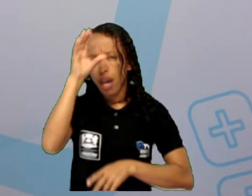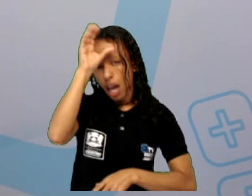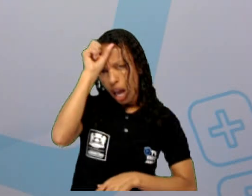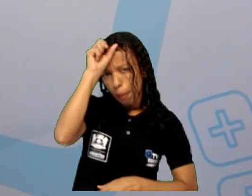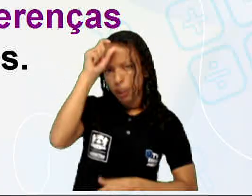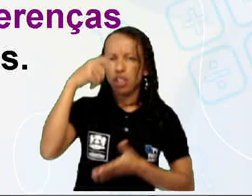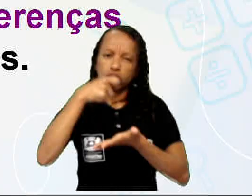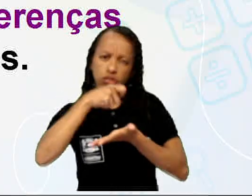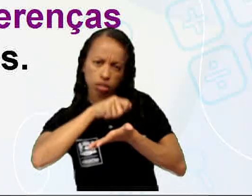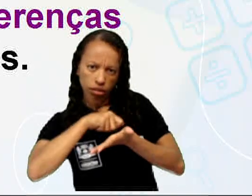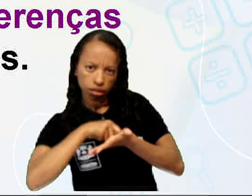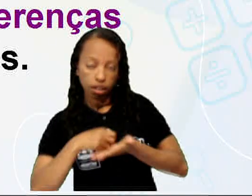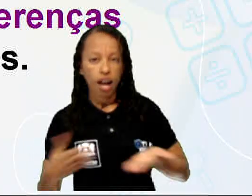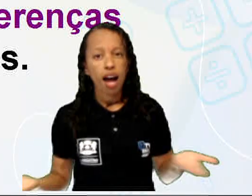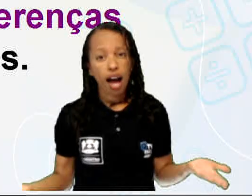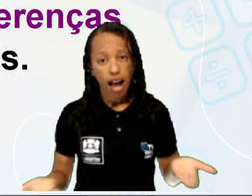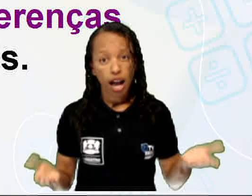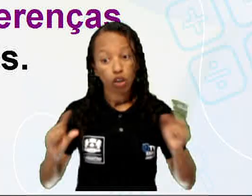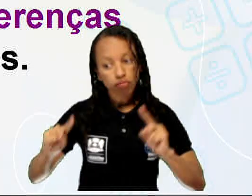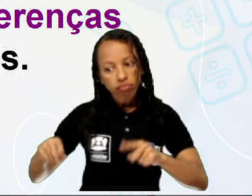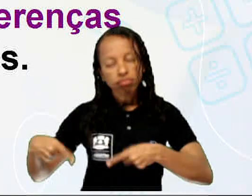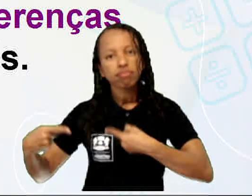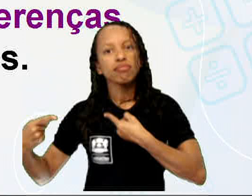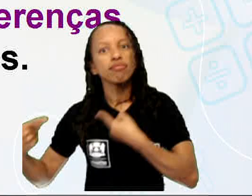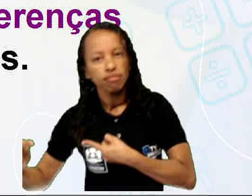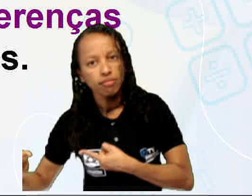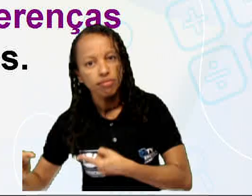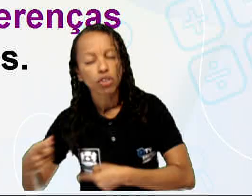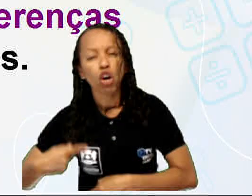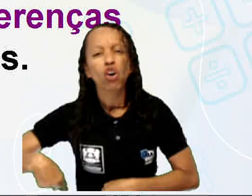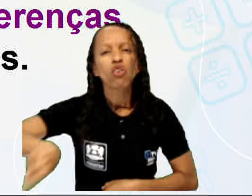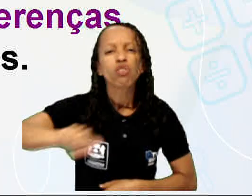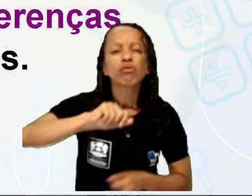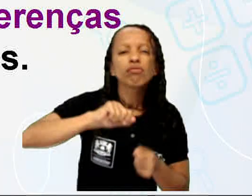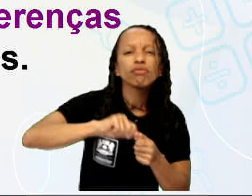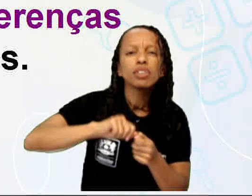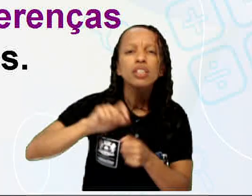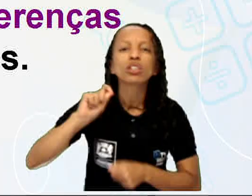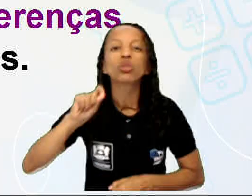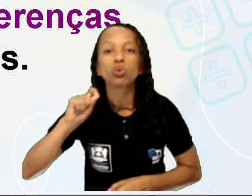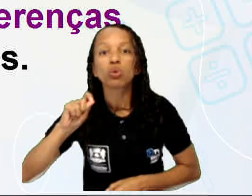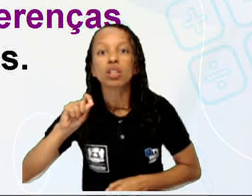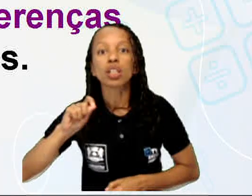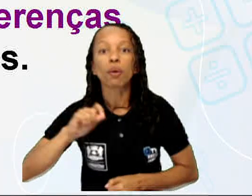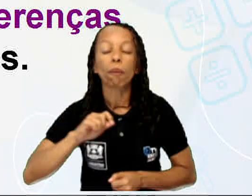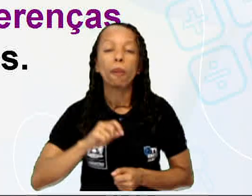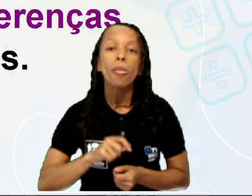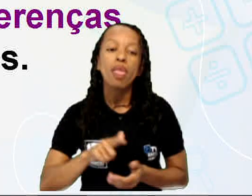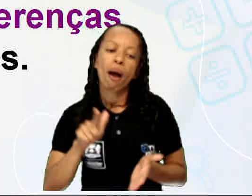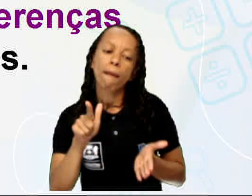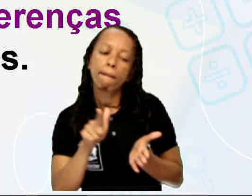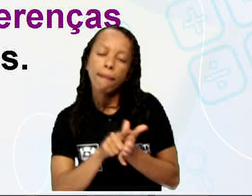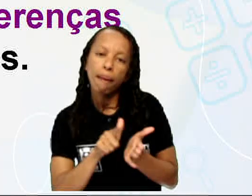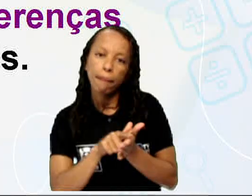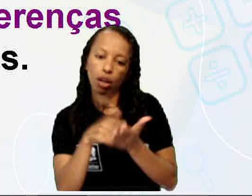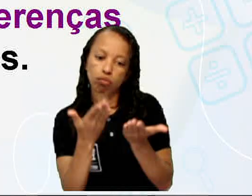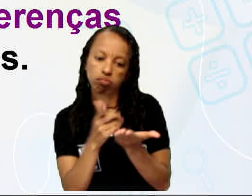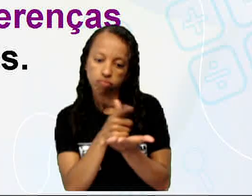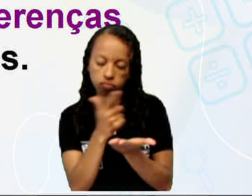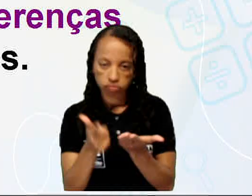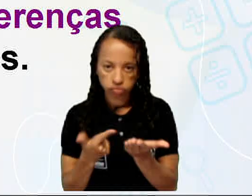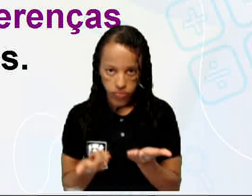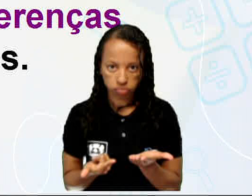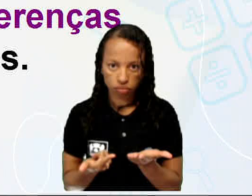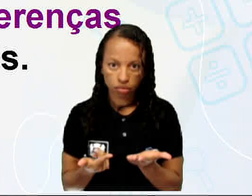para o nosso desafio. O que é que vocês vão fazer? Numa folha de caderno, você vai desenhar